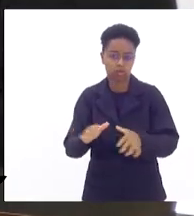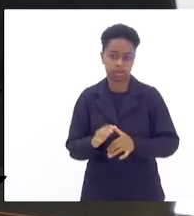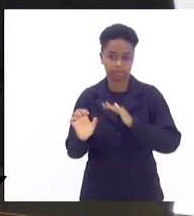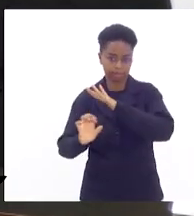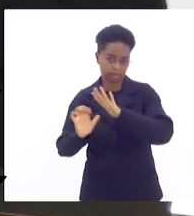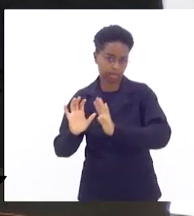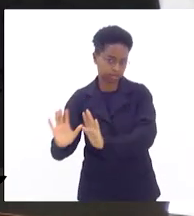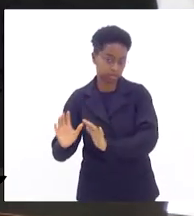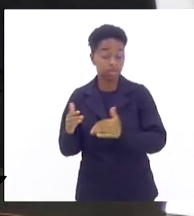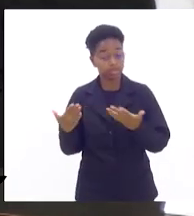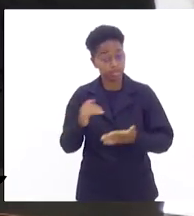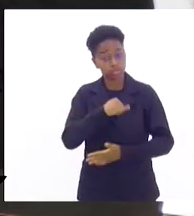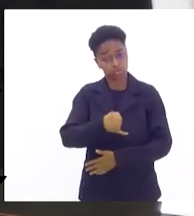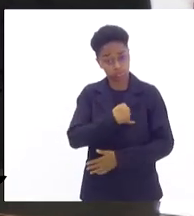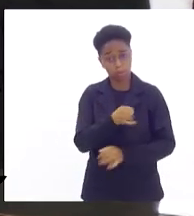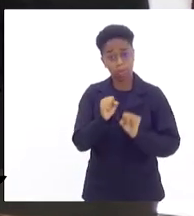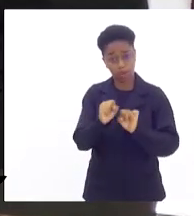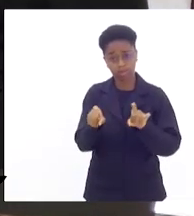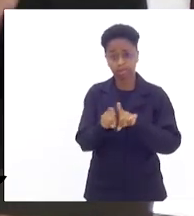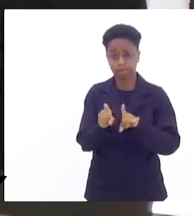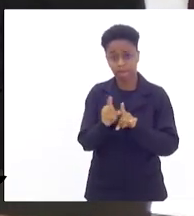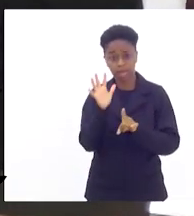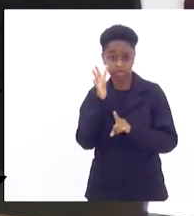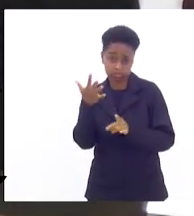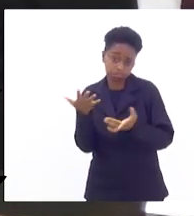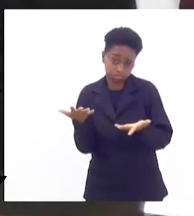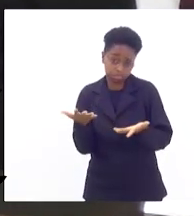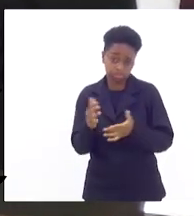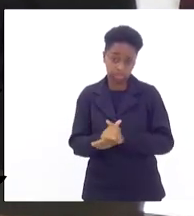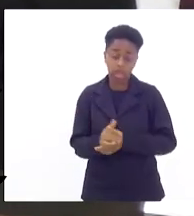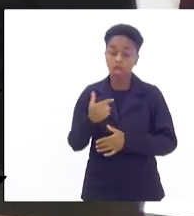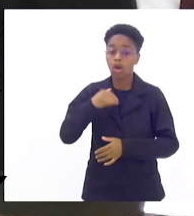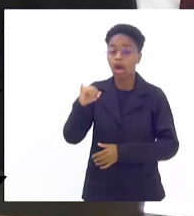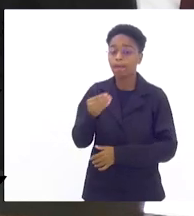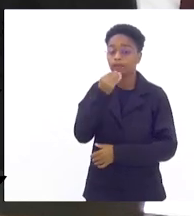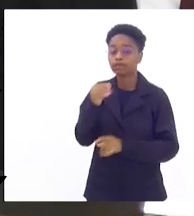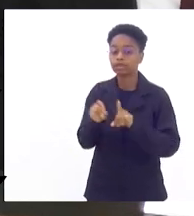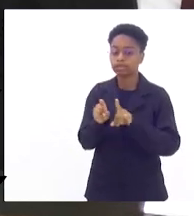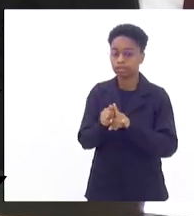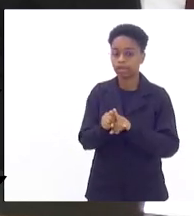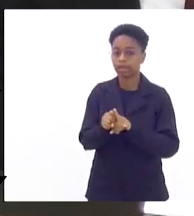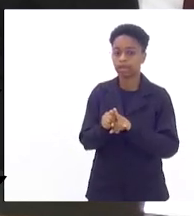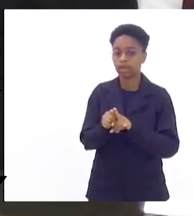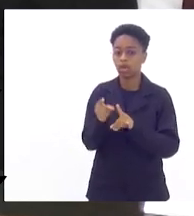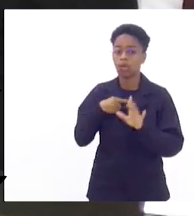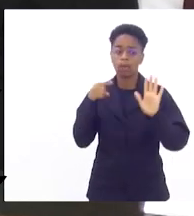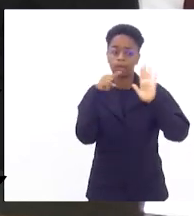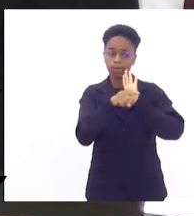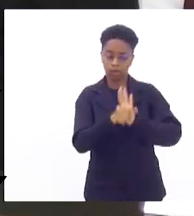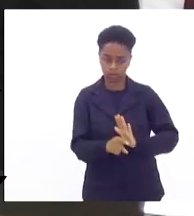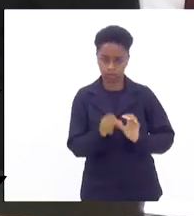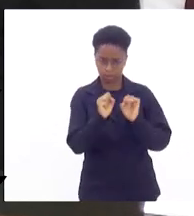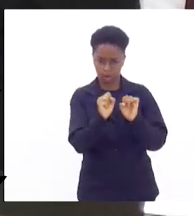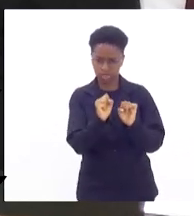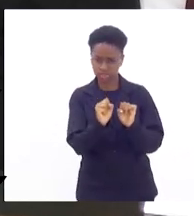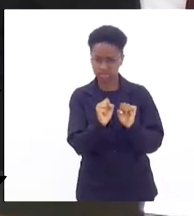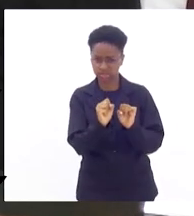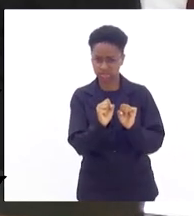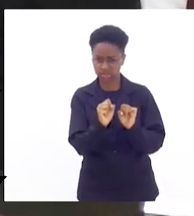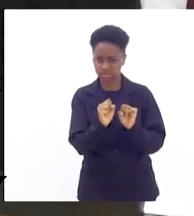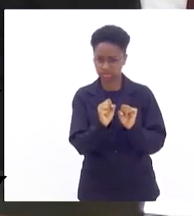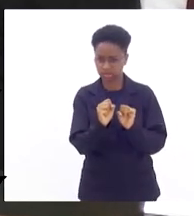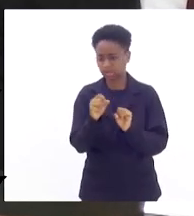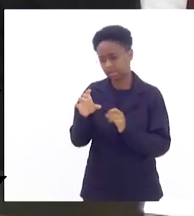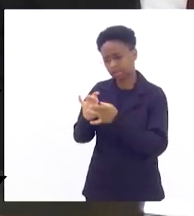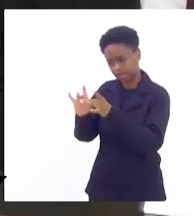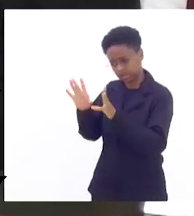caso de São João de Meriti, para contribuir, seria essa. Posso aproveitar a palavra para dirigir algumas perguntas? Só a Genessa